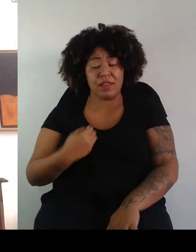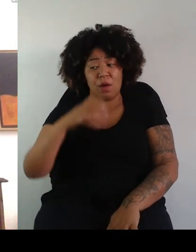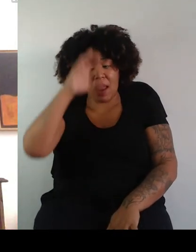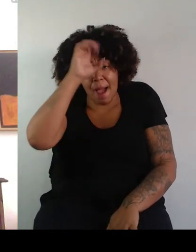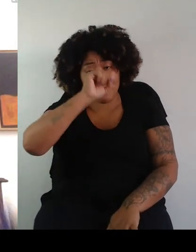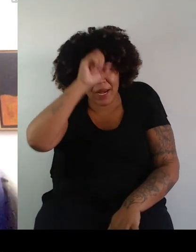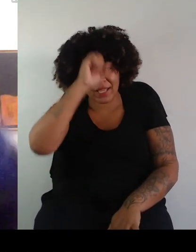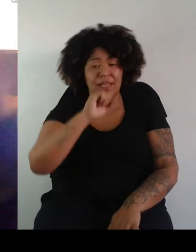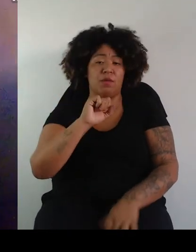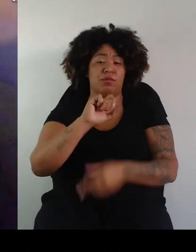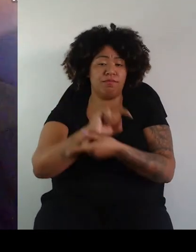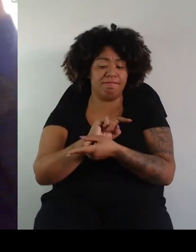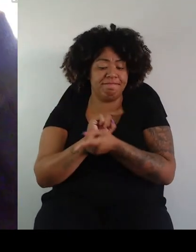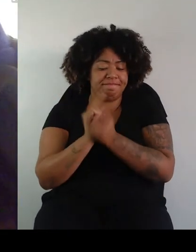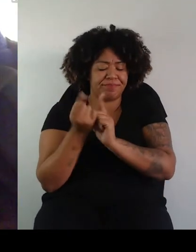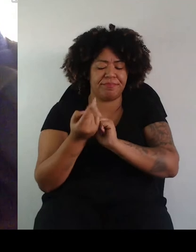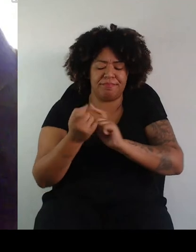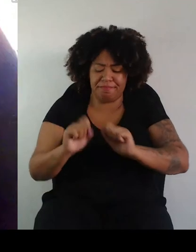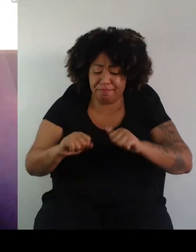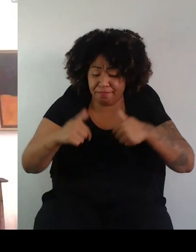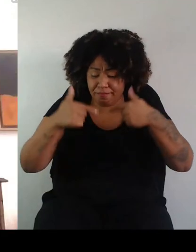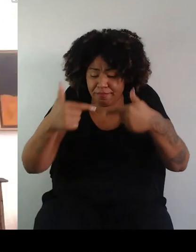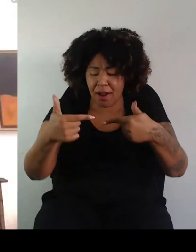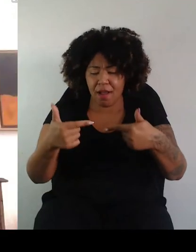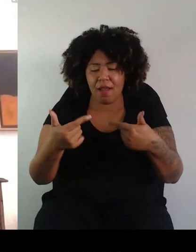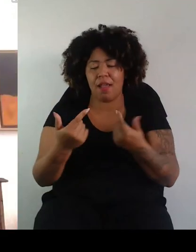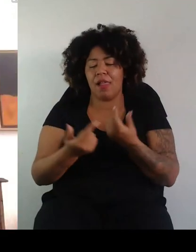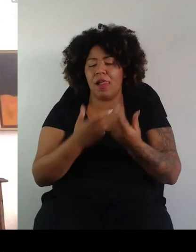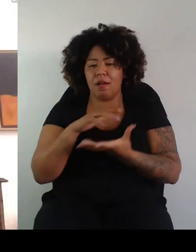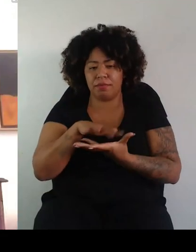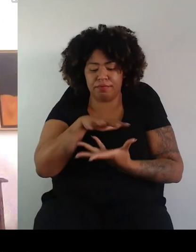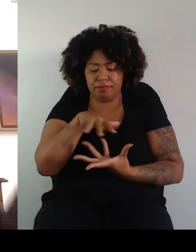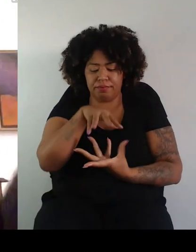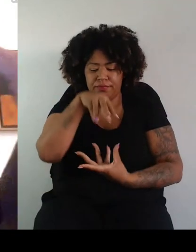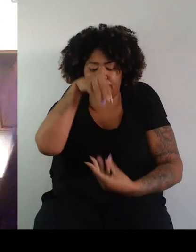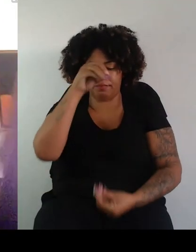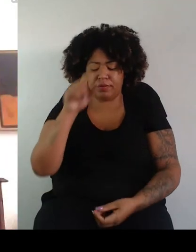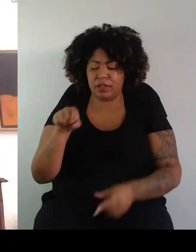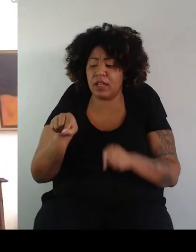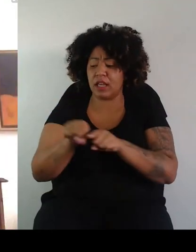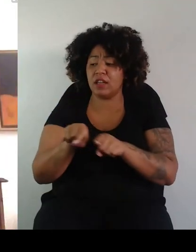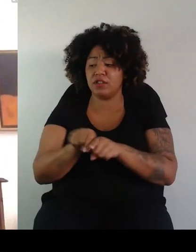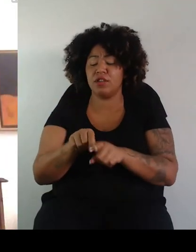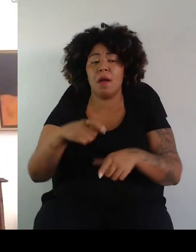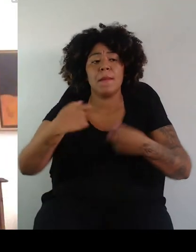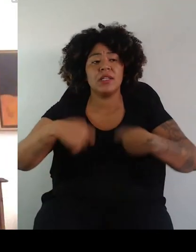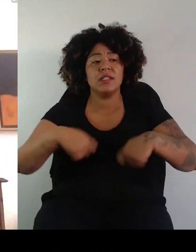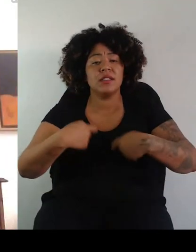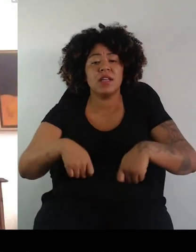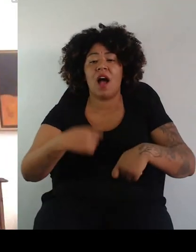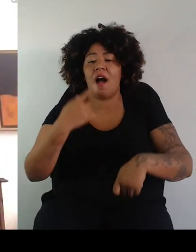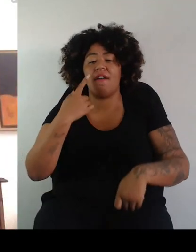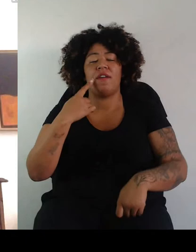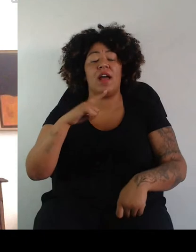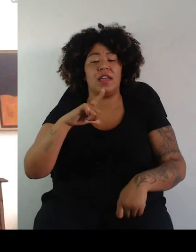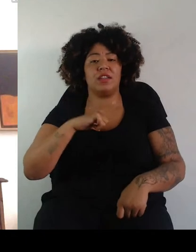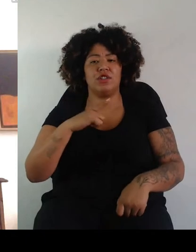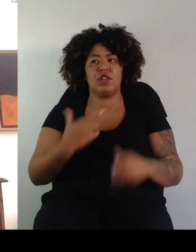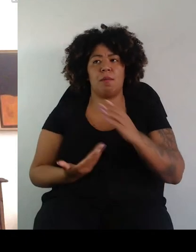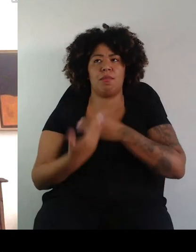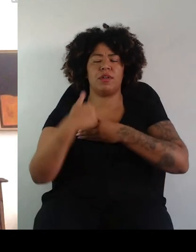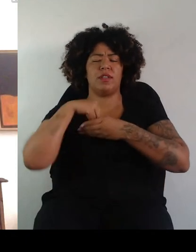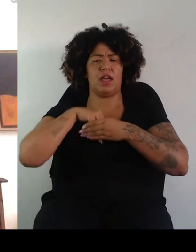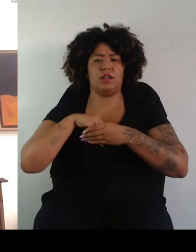ele era um espírito muito idoso o espírito que teria vivido desde a época